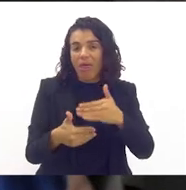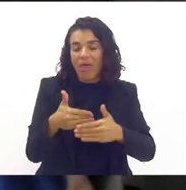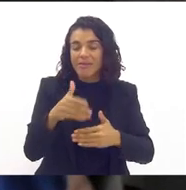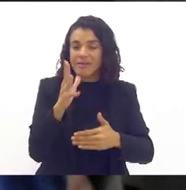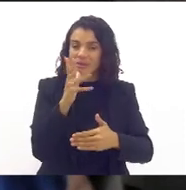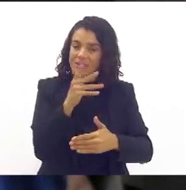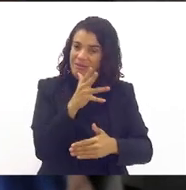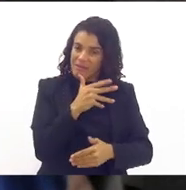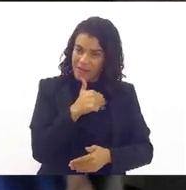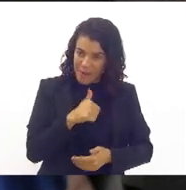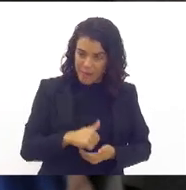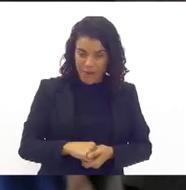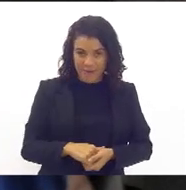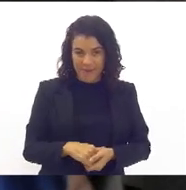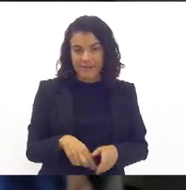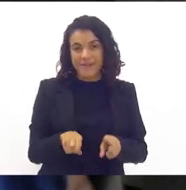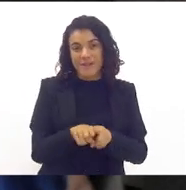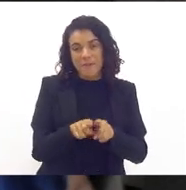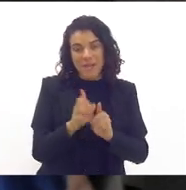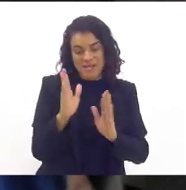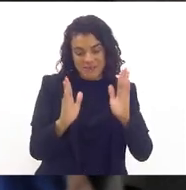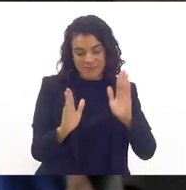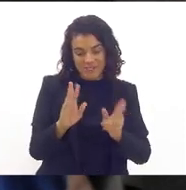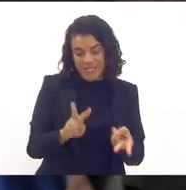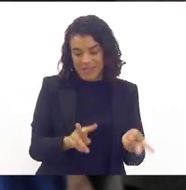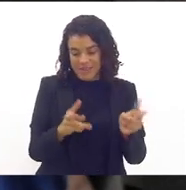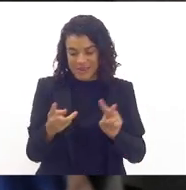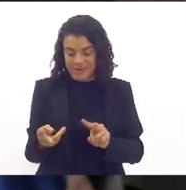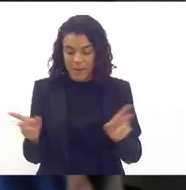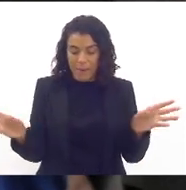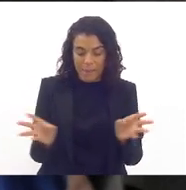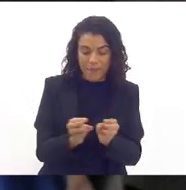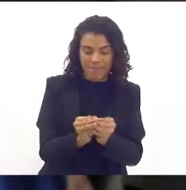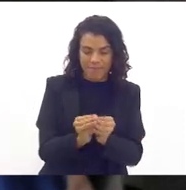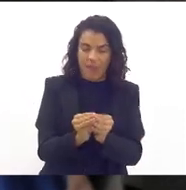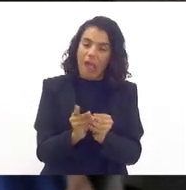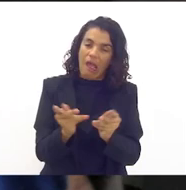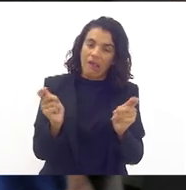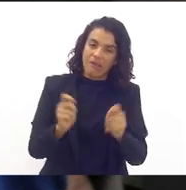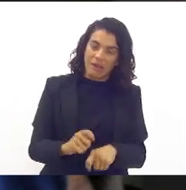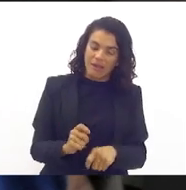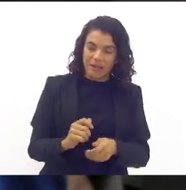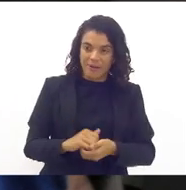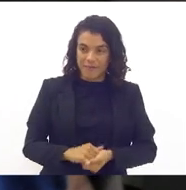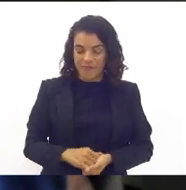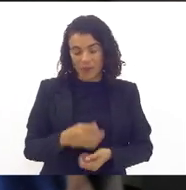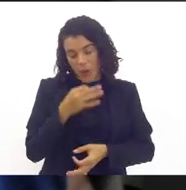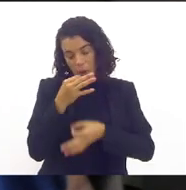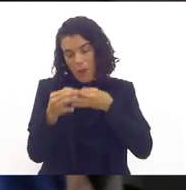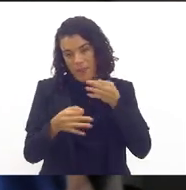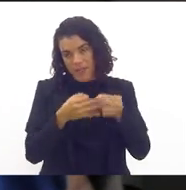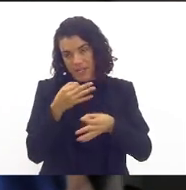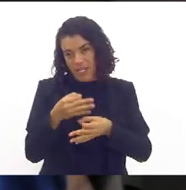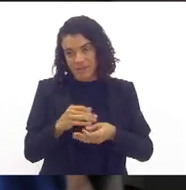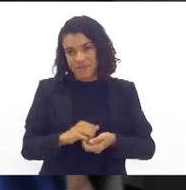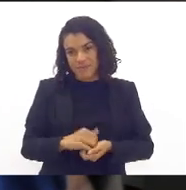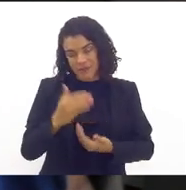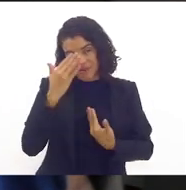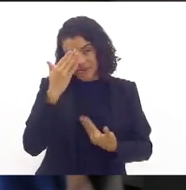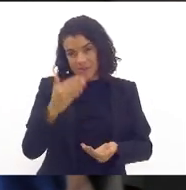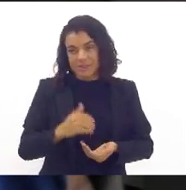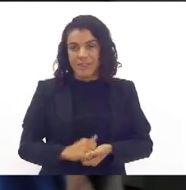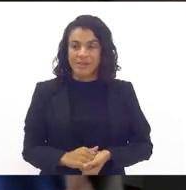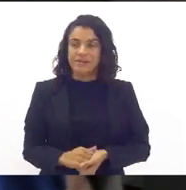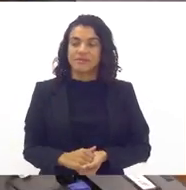que esse processo de transição fosse encurtado muito fortemente. Então, os comentários que eu queria fazer, senhor presidente. Muito